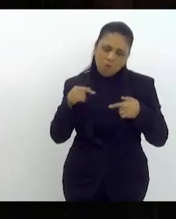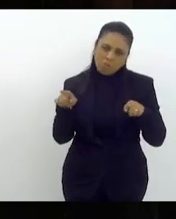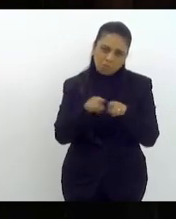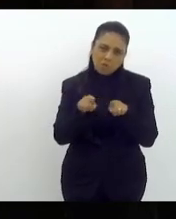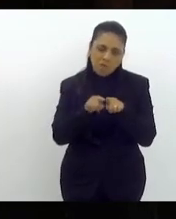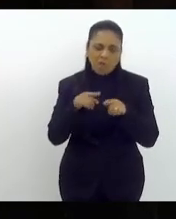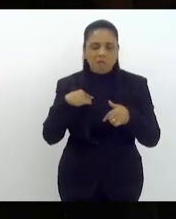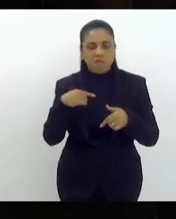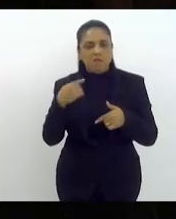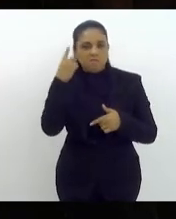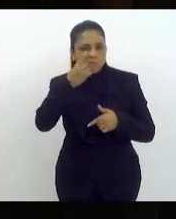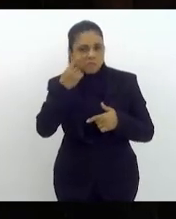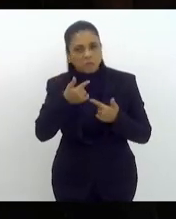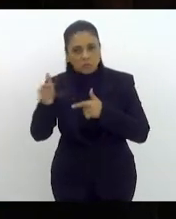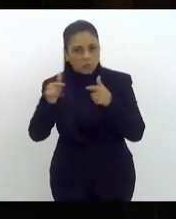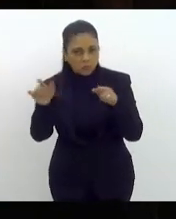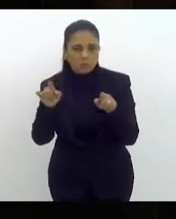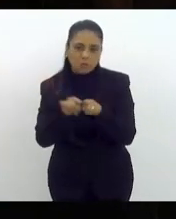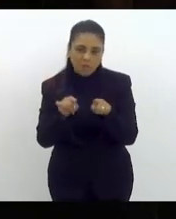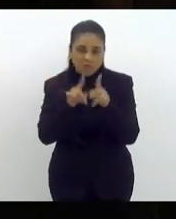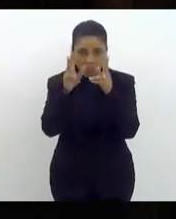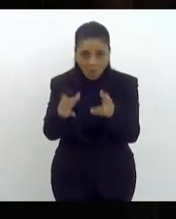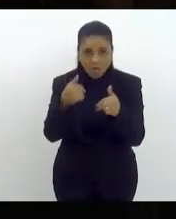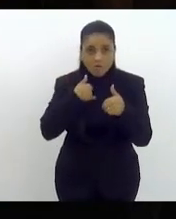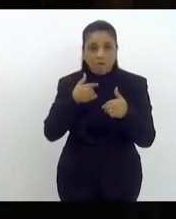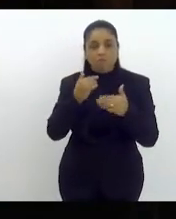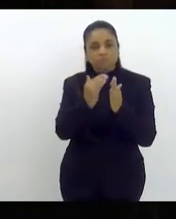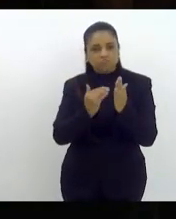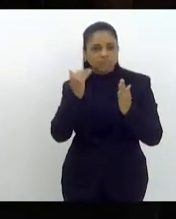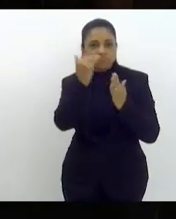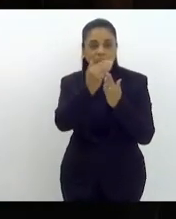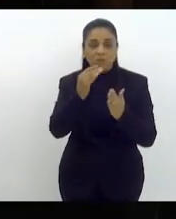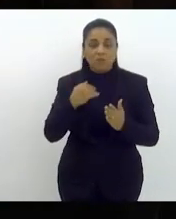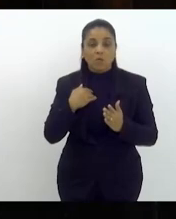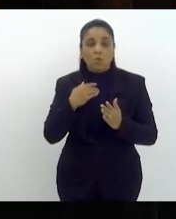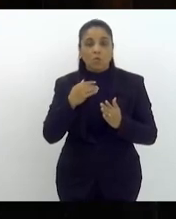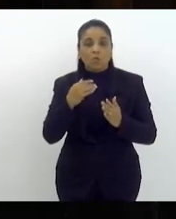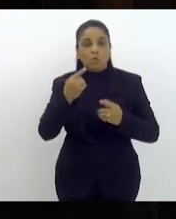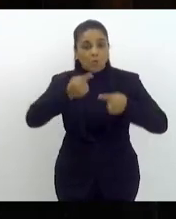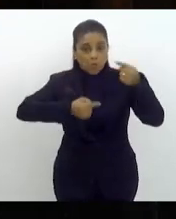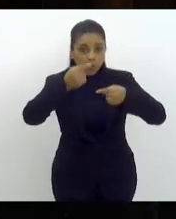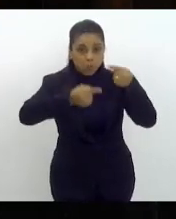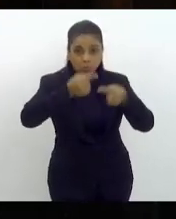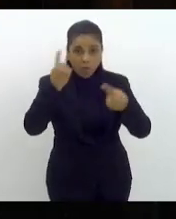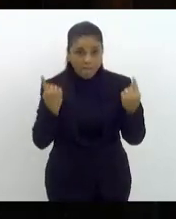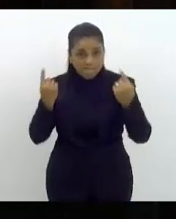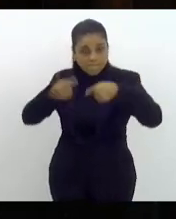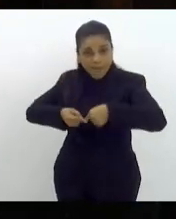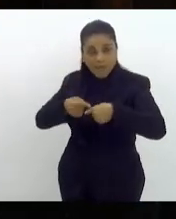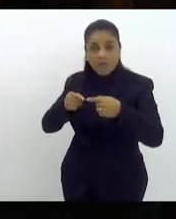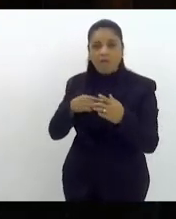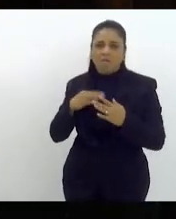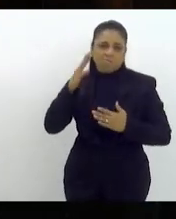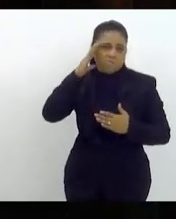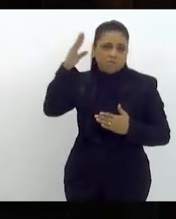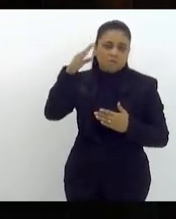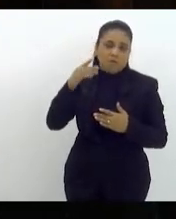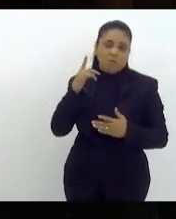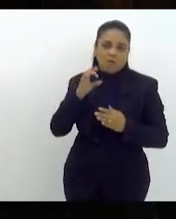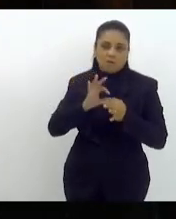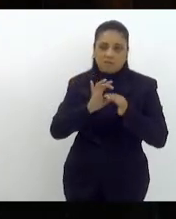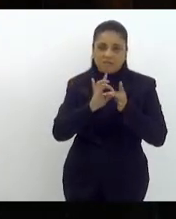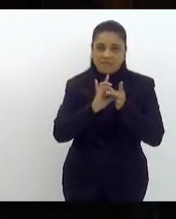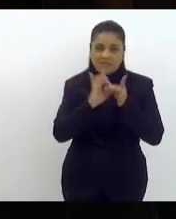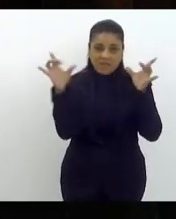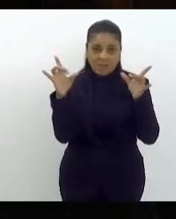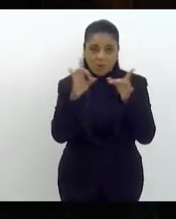em que Pese eventualmente subirmos ou elevarmos o Tom desse dessa disputa ela é fundamental para a democracia é a